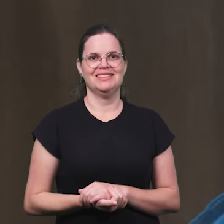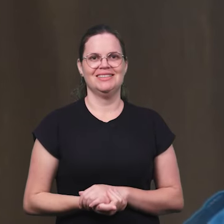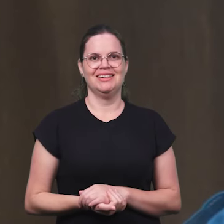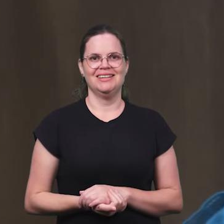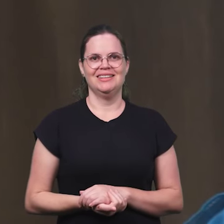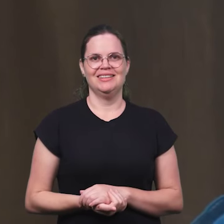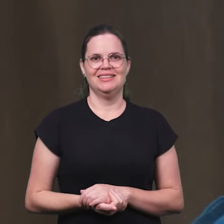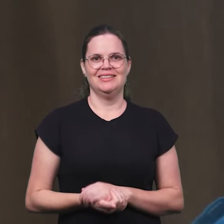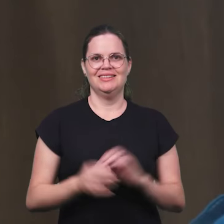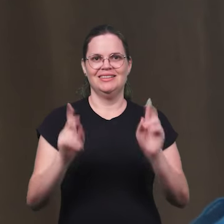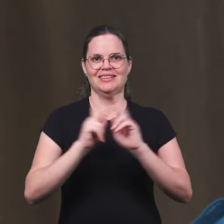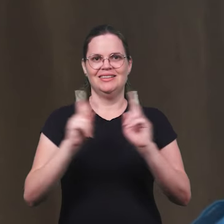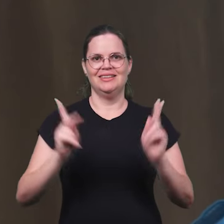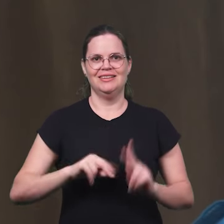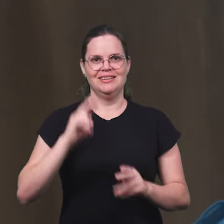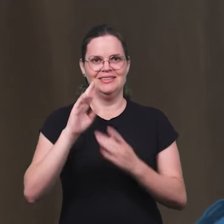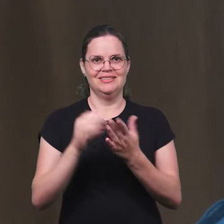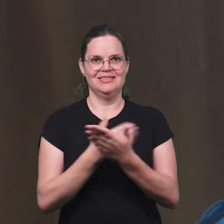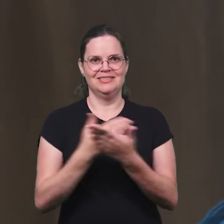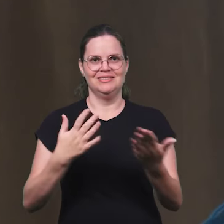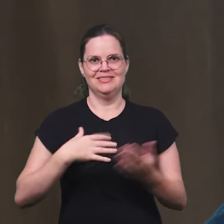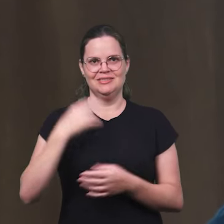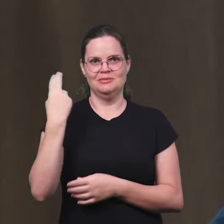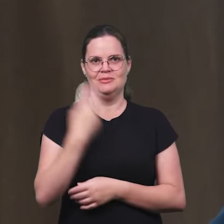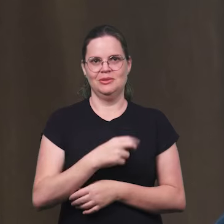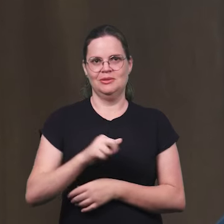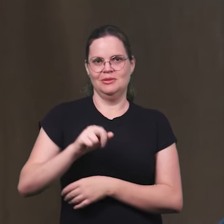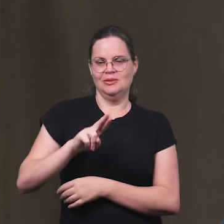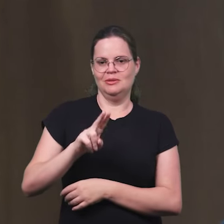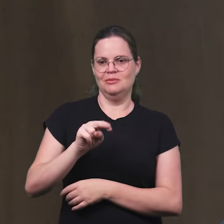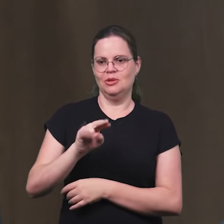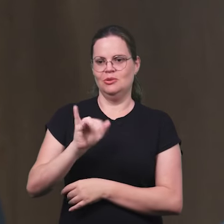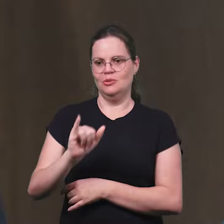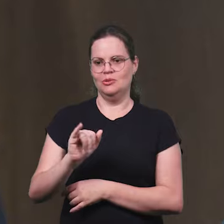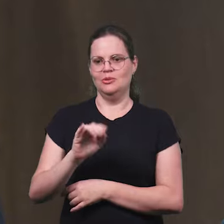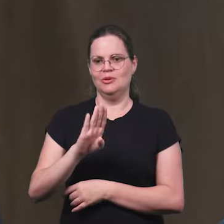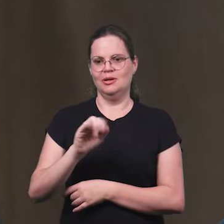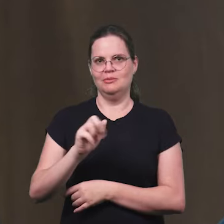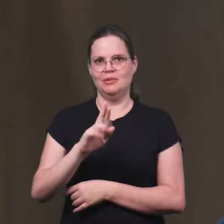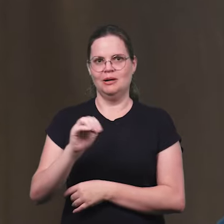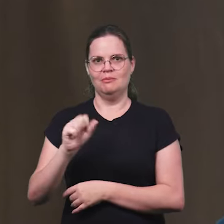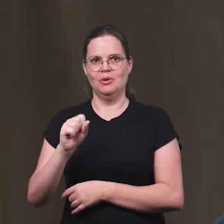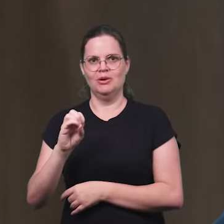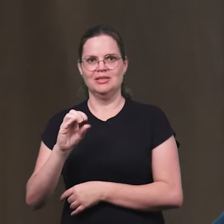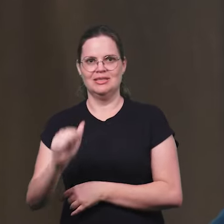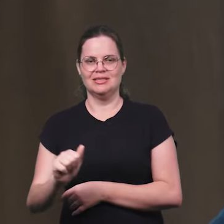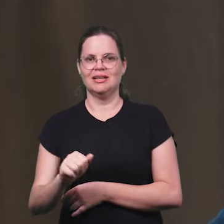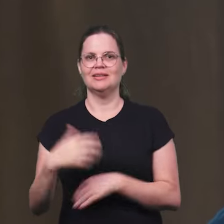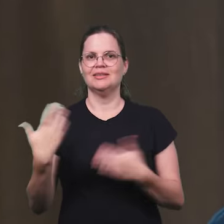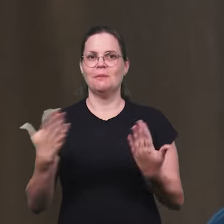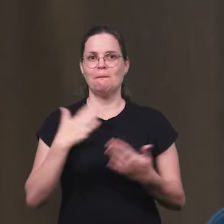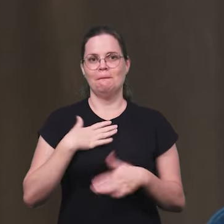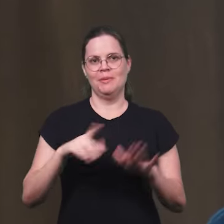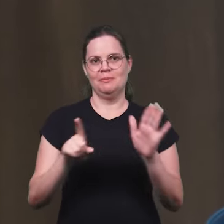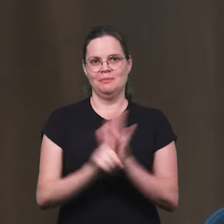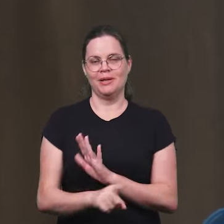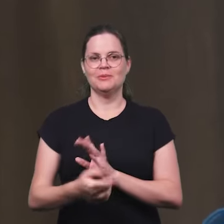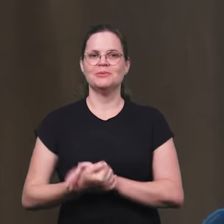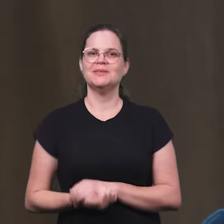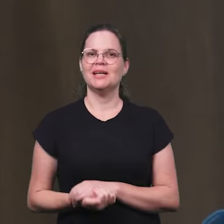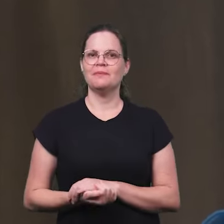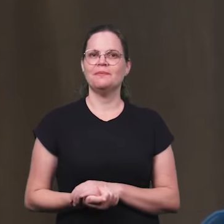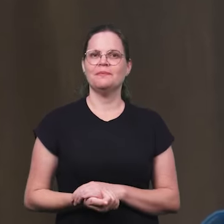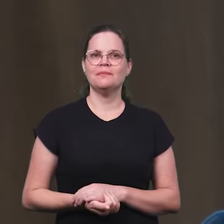sou Rui Barbosa Bragança Neto. Isso. E por último, minha pergunta, depois disso tudo, o que fazer depois de passar